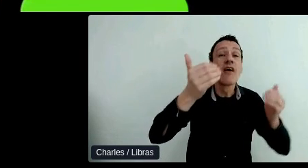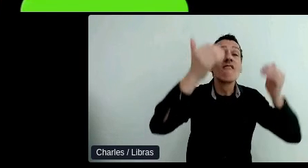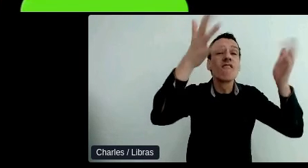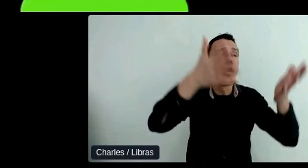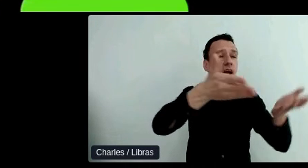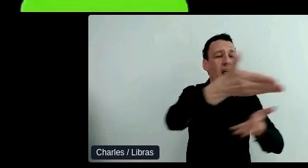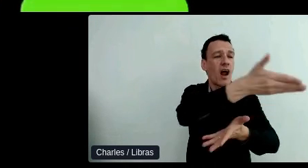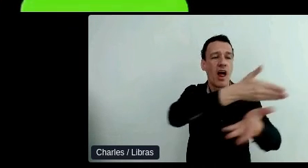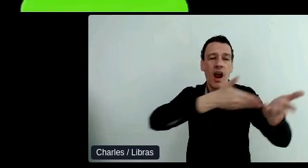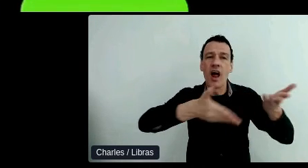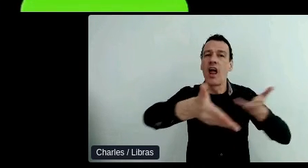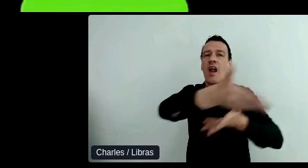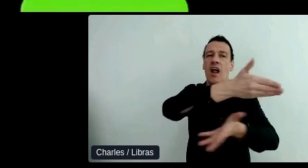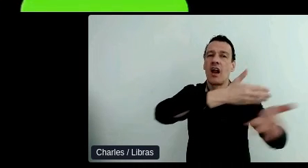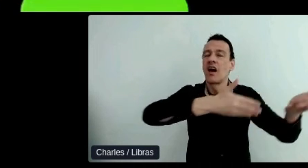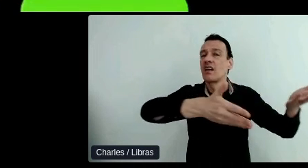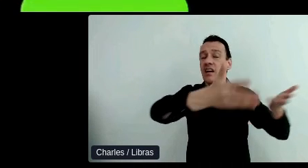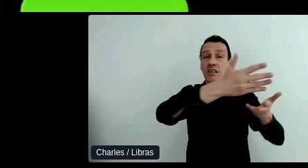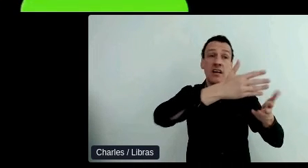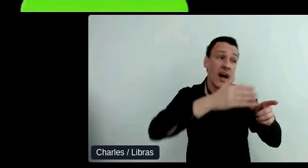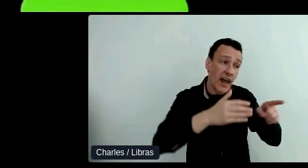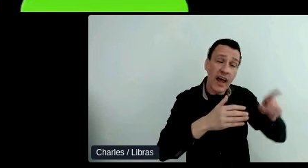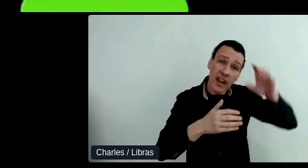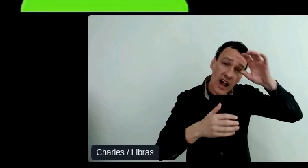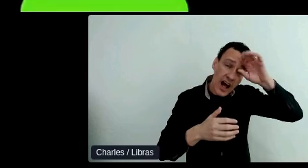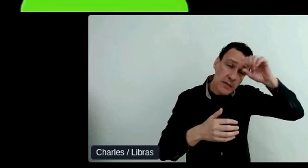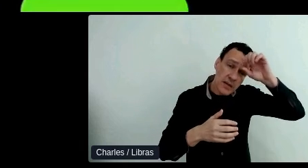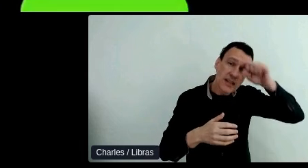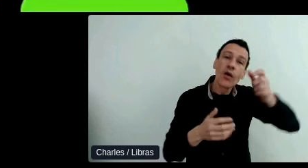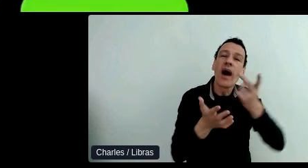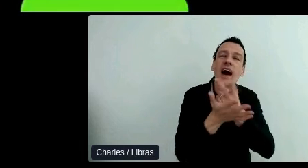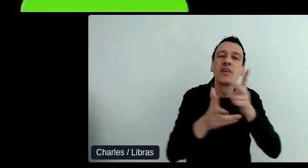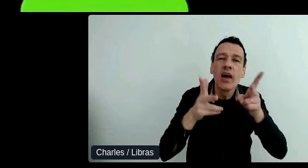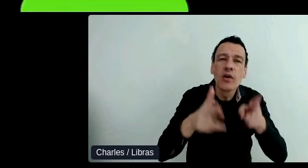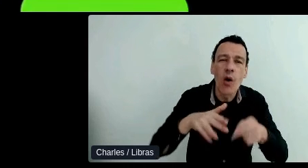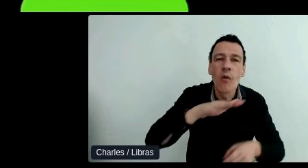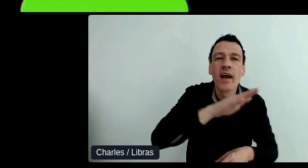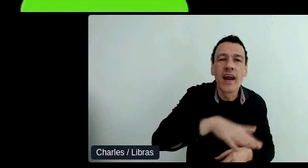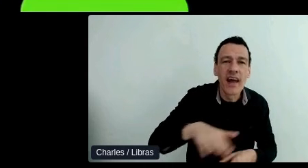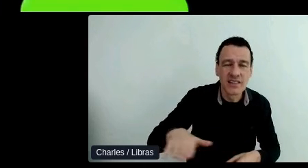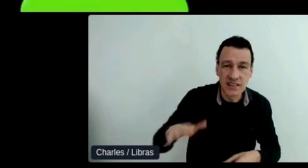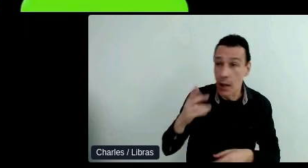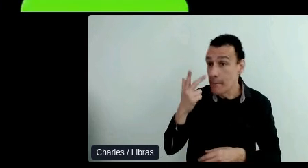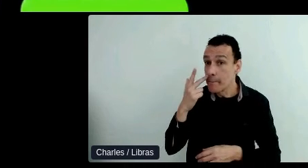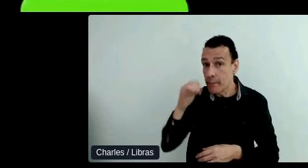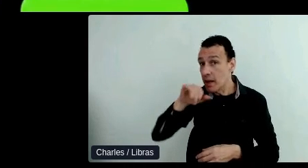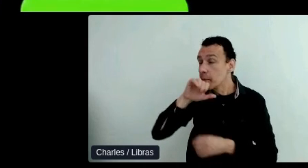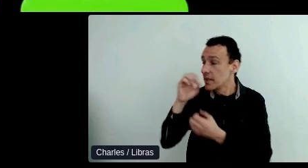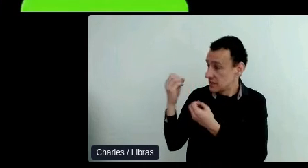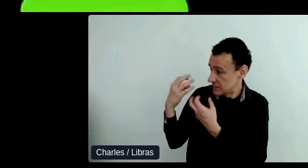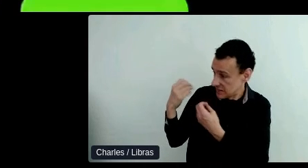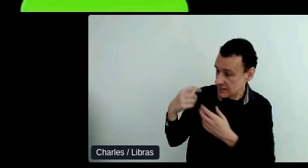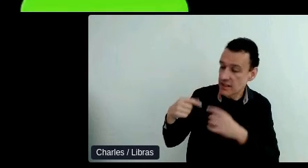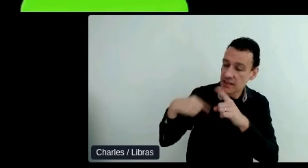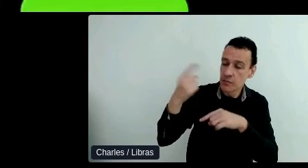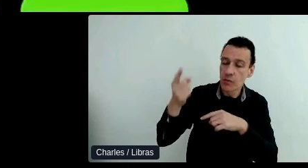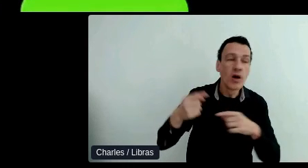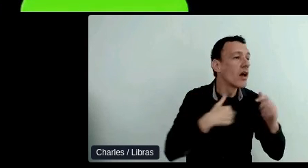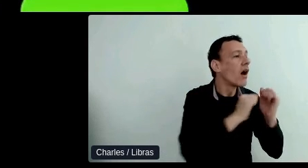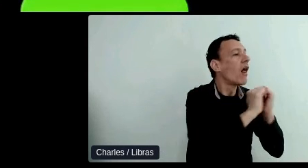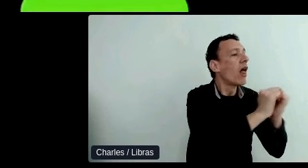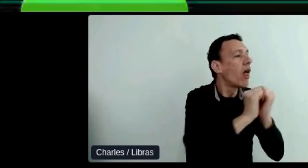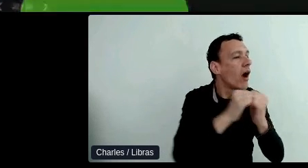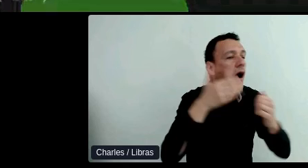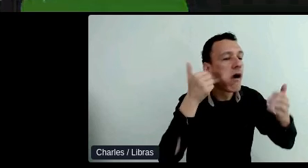IBM chamada AI Fairness 360 Open Source e uma do Google chamada What If. Ela vai inspecionar os modelos